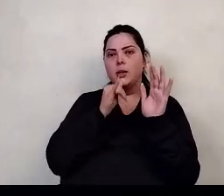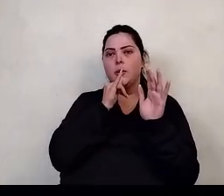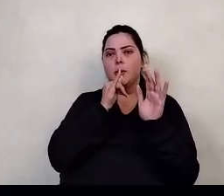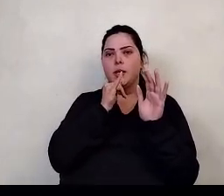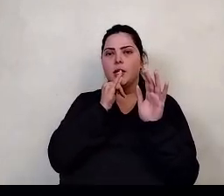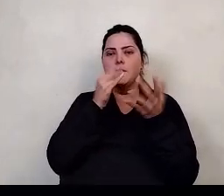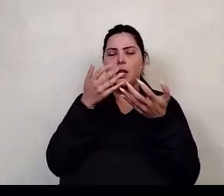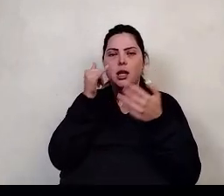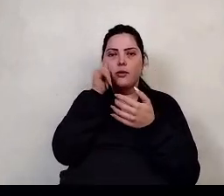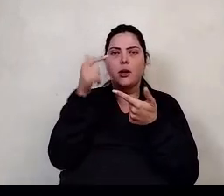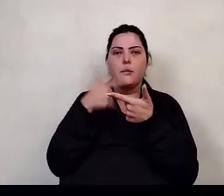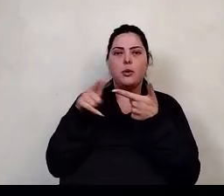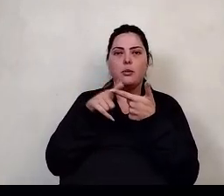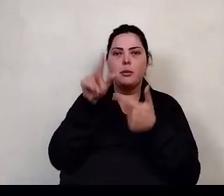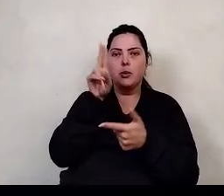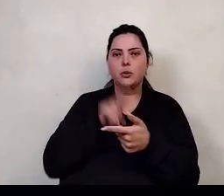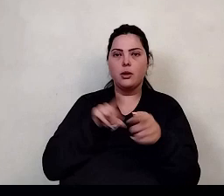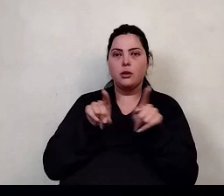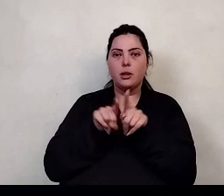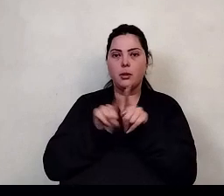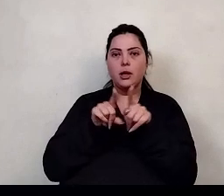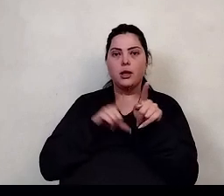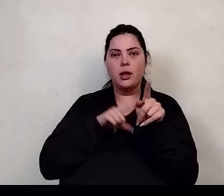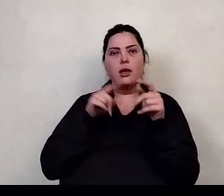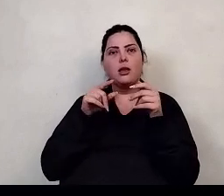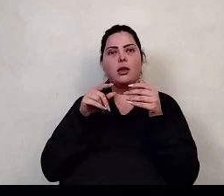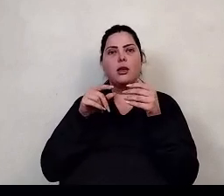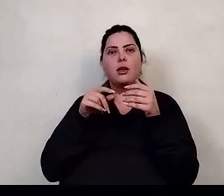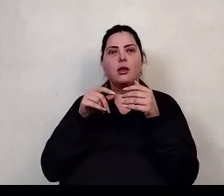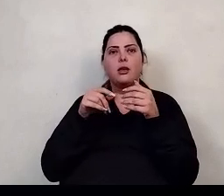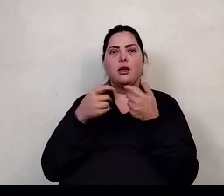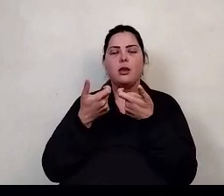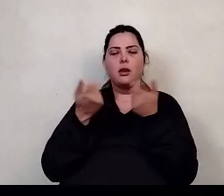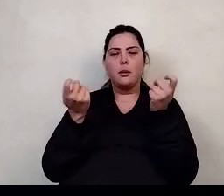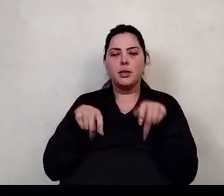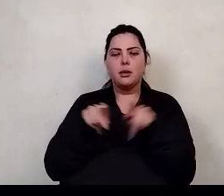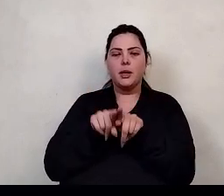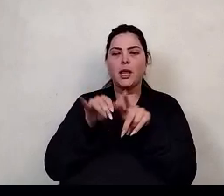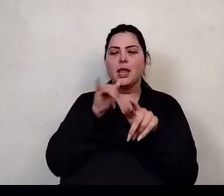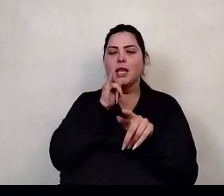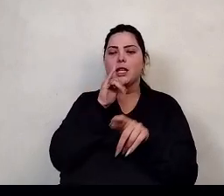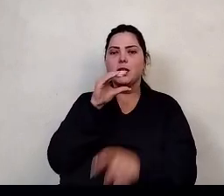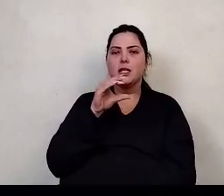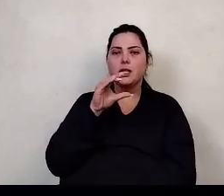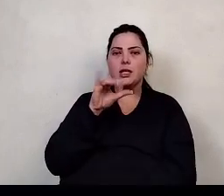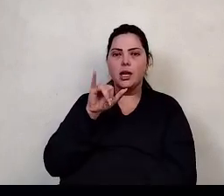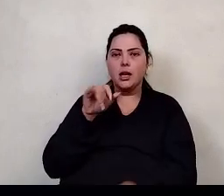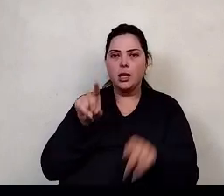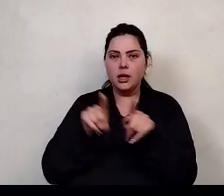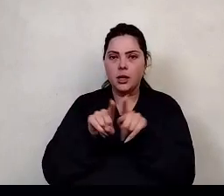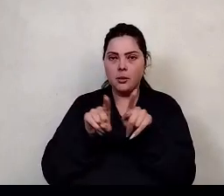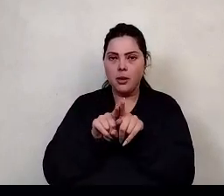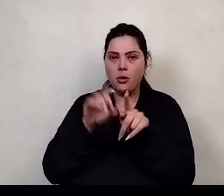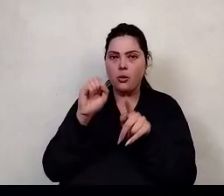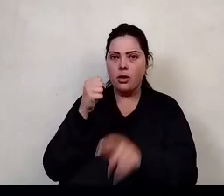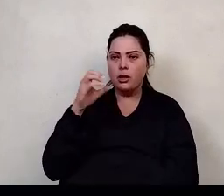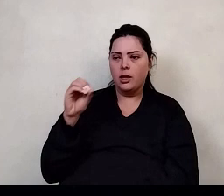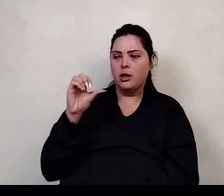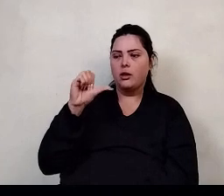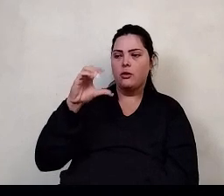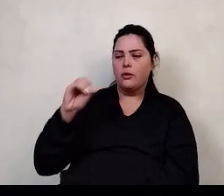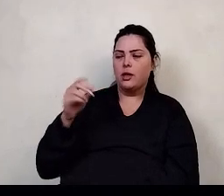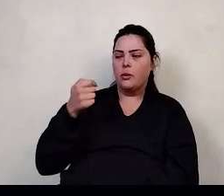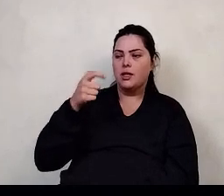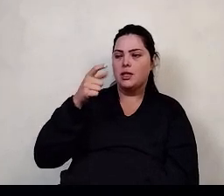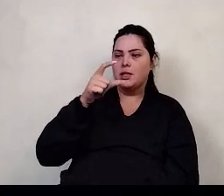lá para o usuário na ponta, eles têm baterias de testes que rodam no CI, com 80, 90, quase 100% de cobertura, mas ainda assim